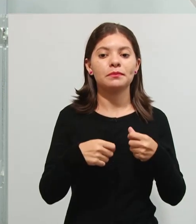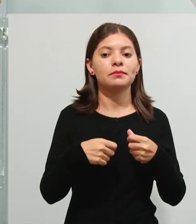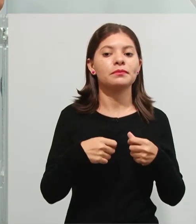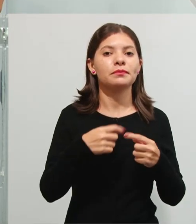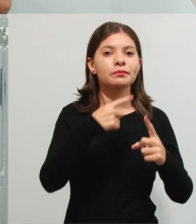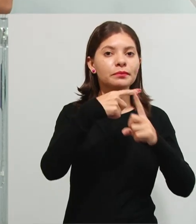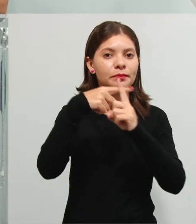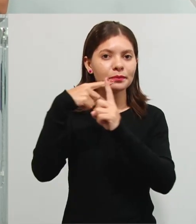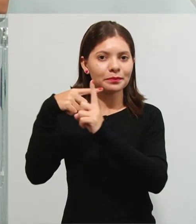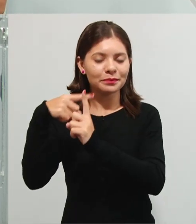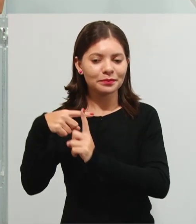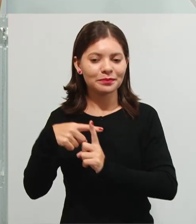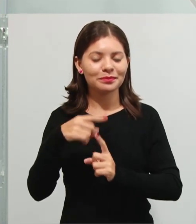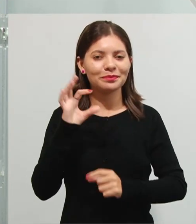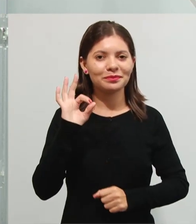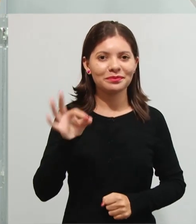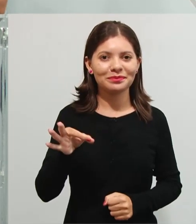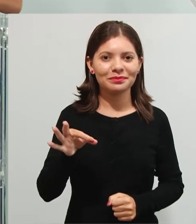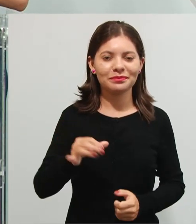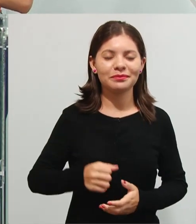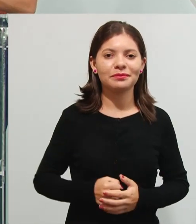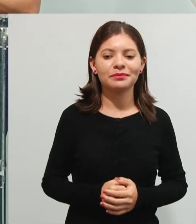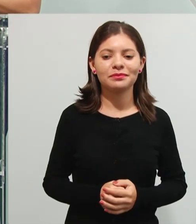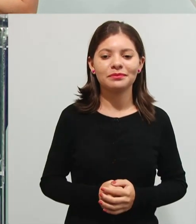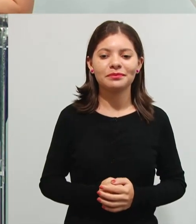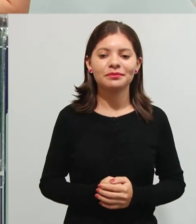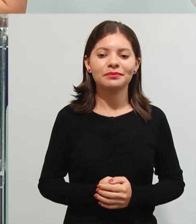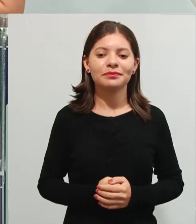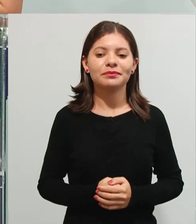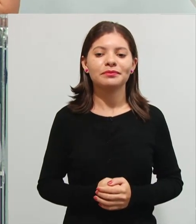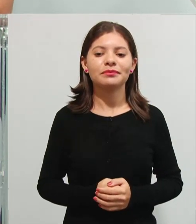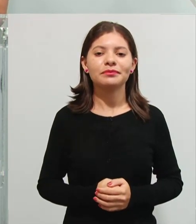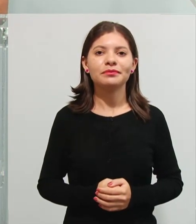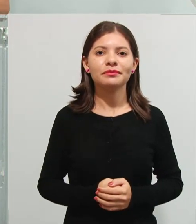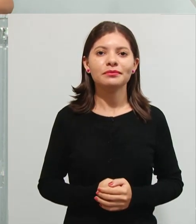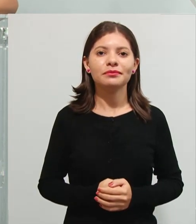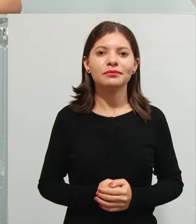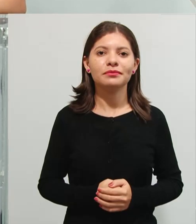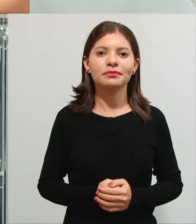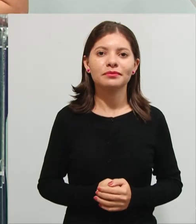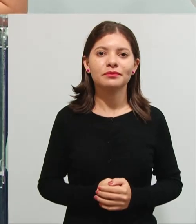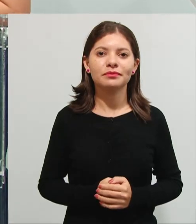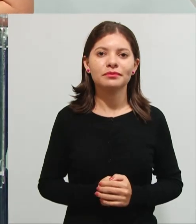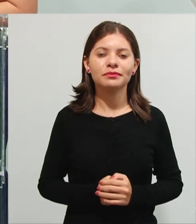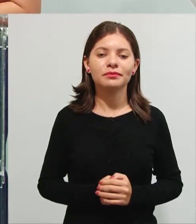células que precisam ser contabilizadas, tá certo?